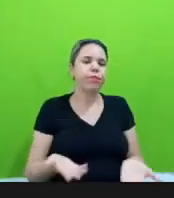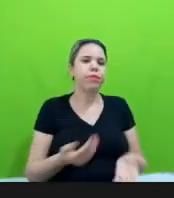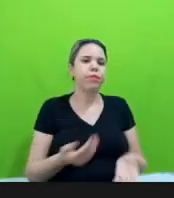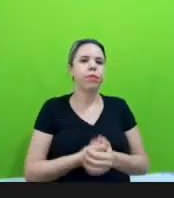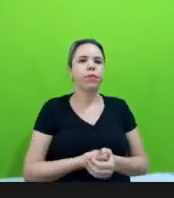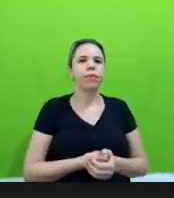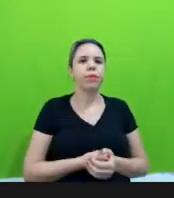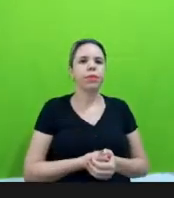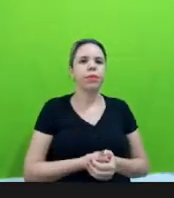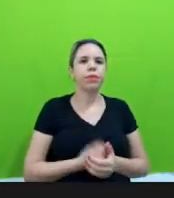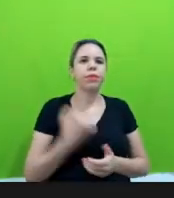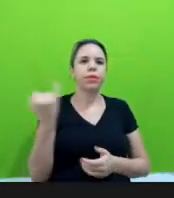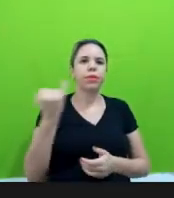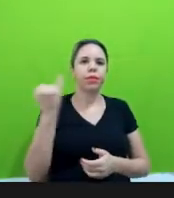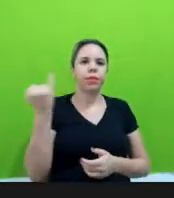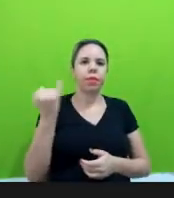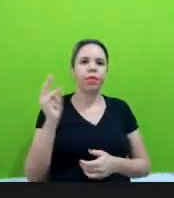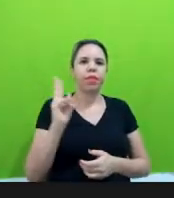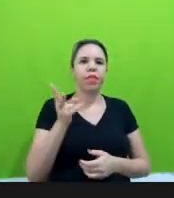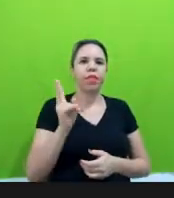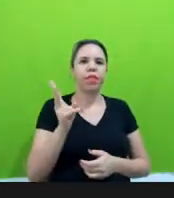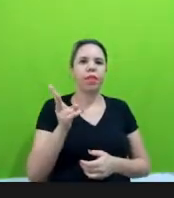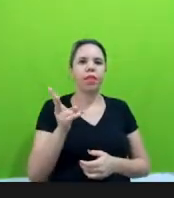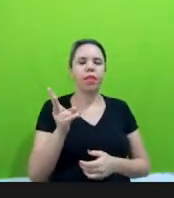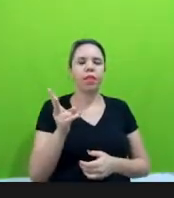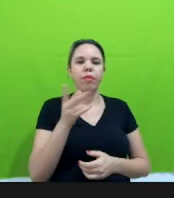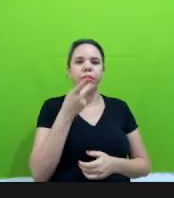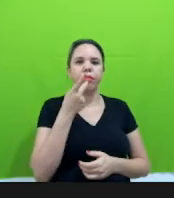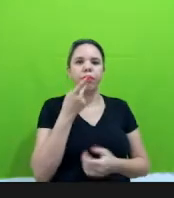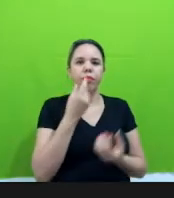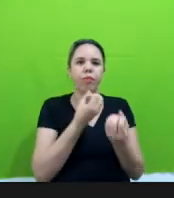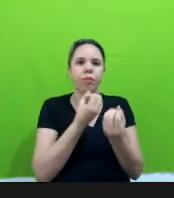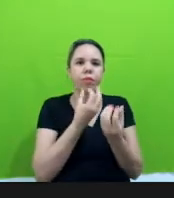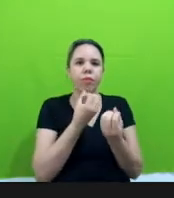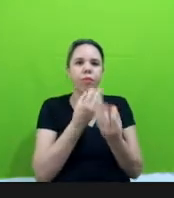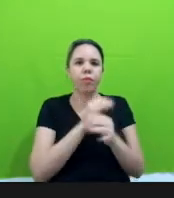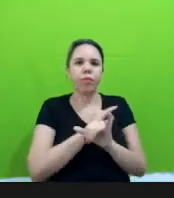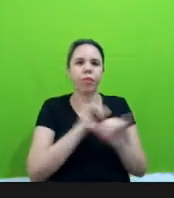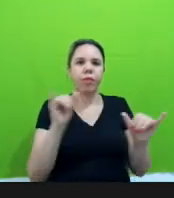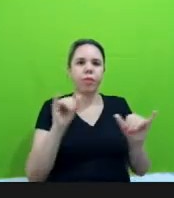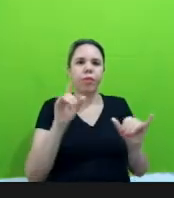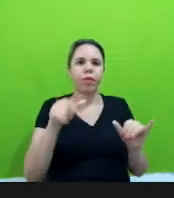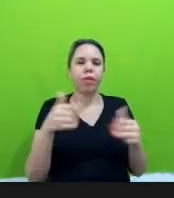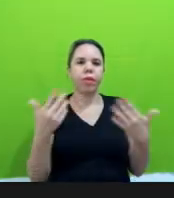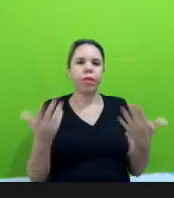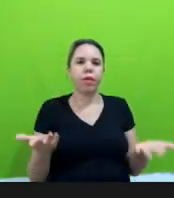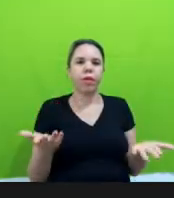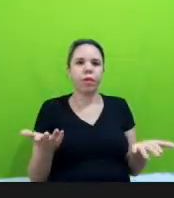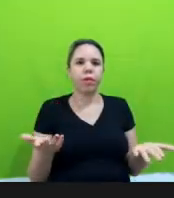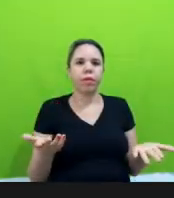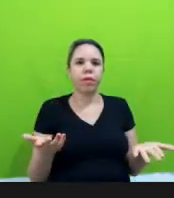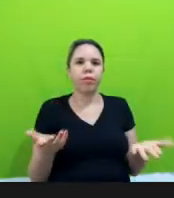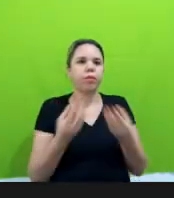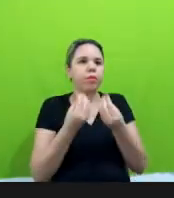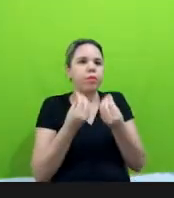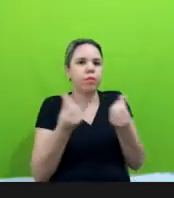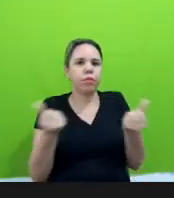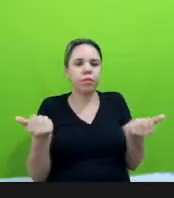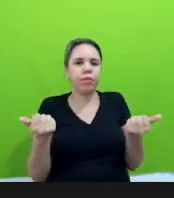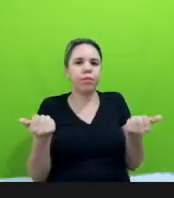é importante que sempre, quando essa informação for considerada sensível, o órgão